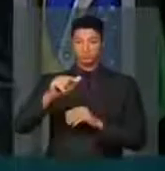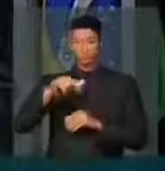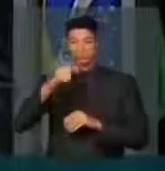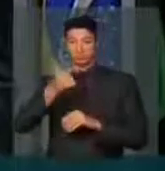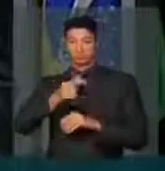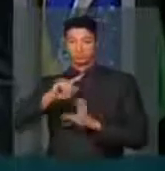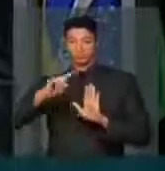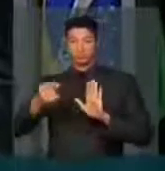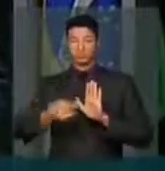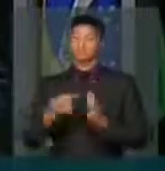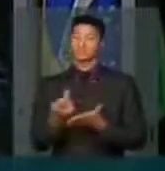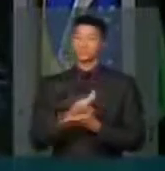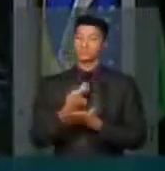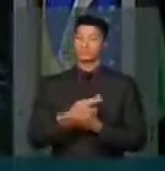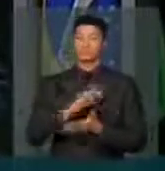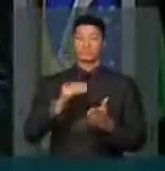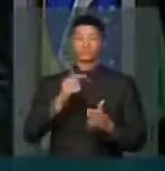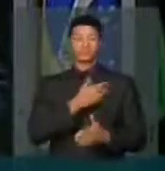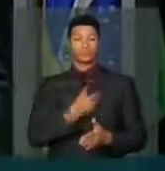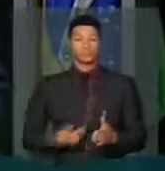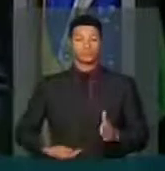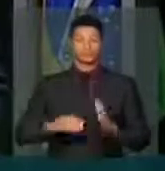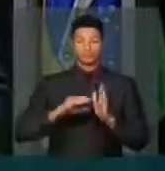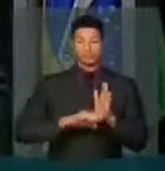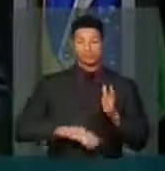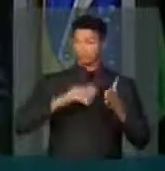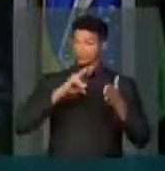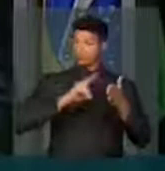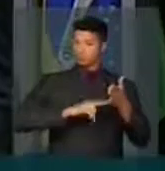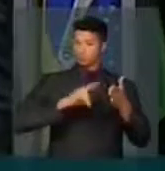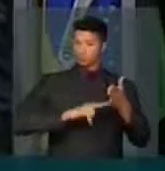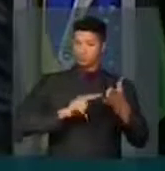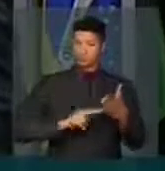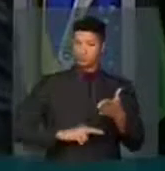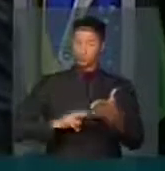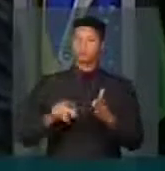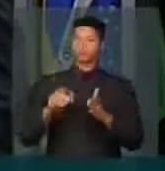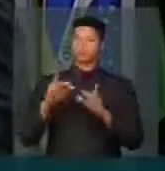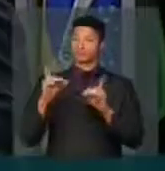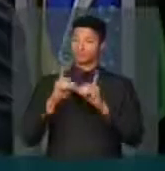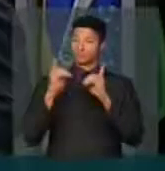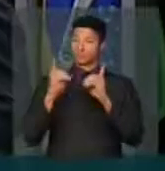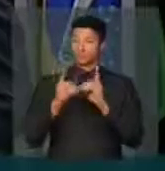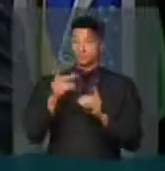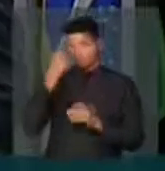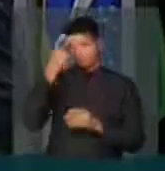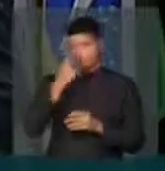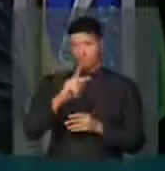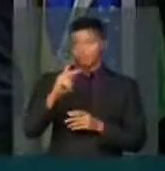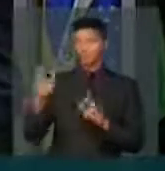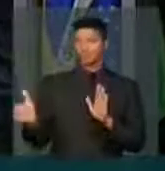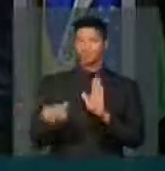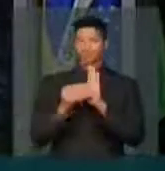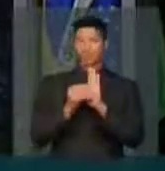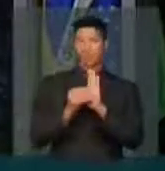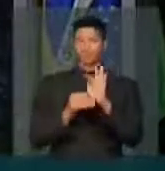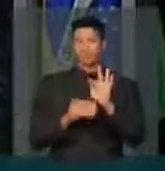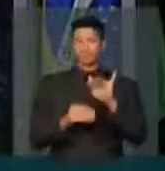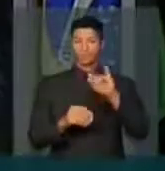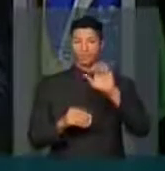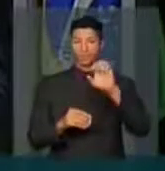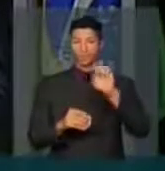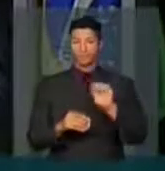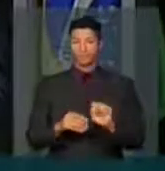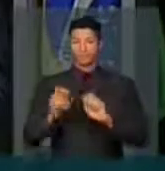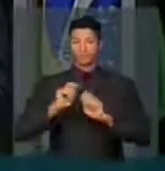governo tira da parte da leitura, tira dos livros didáticos para incrementar a